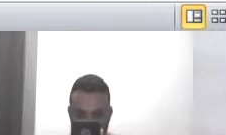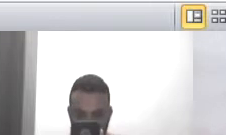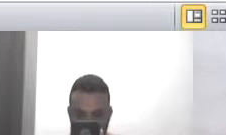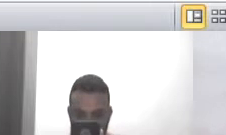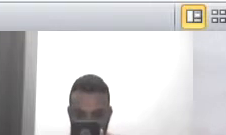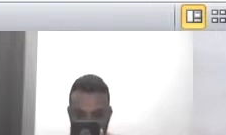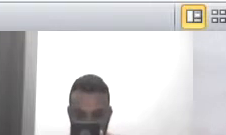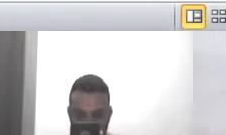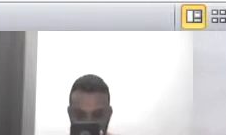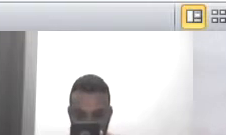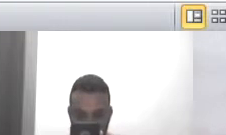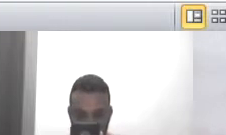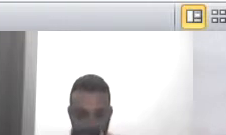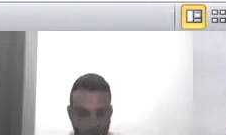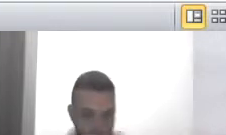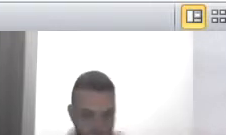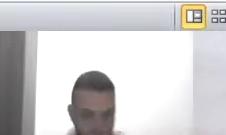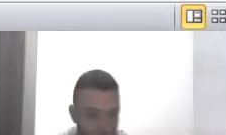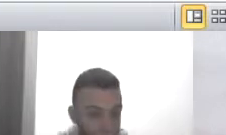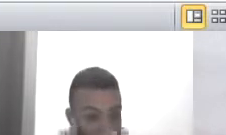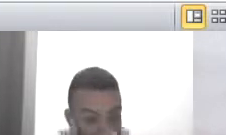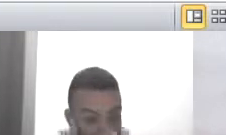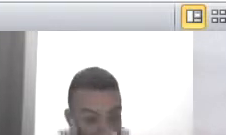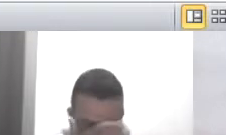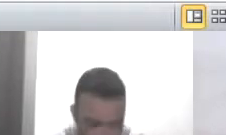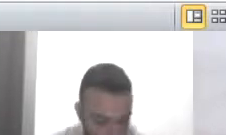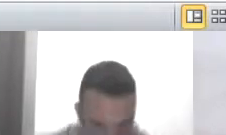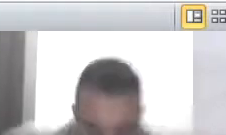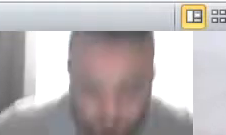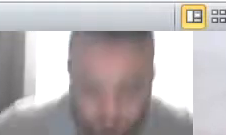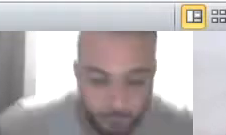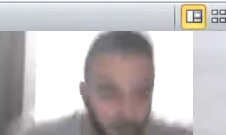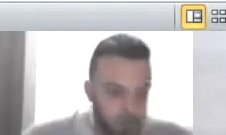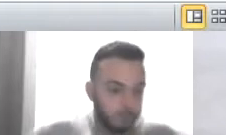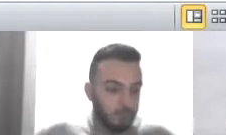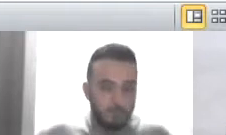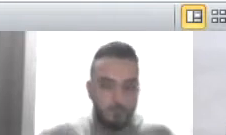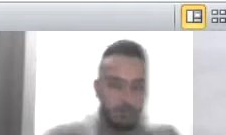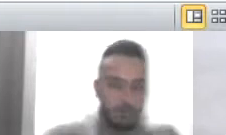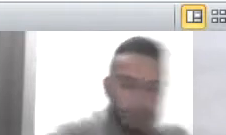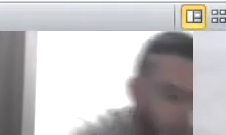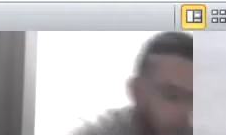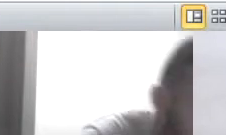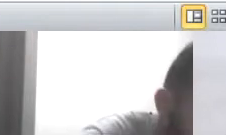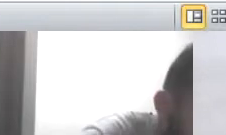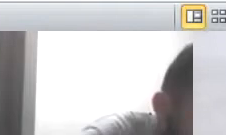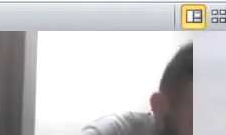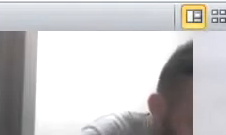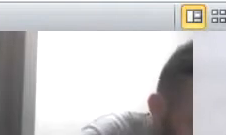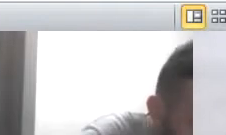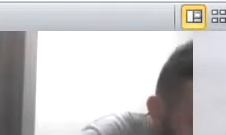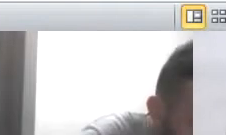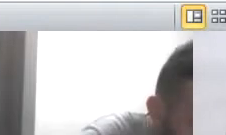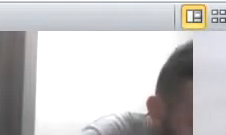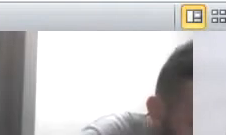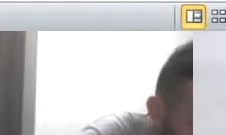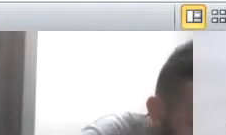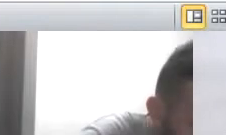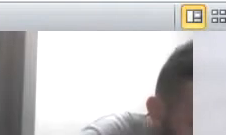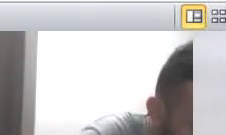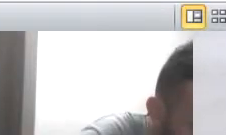dizemos que é uma substância básica, né? Se o OH ou a hidroxila for adicionado, uma quantidade considerável